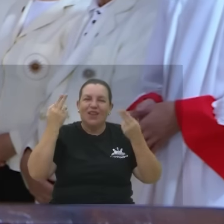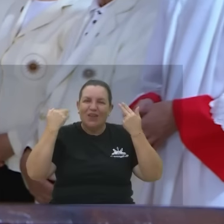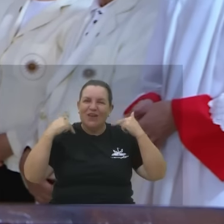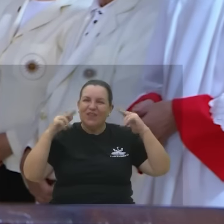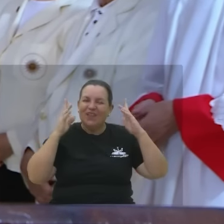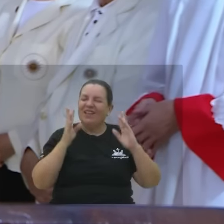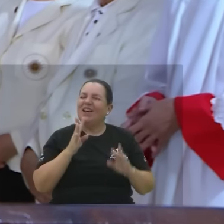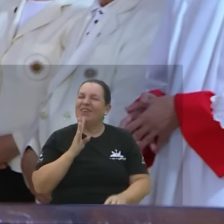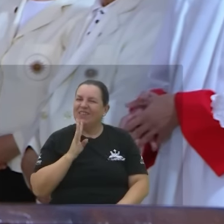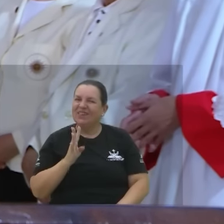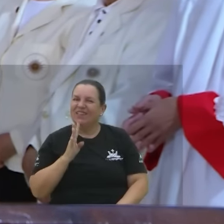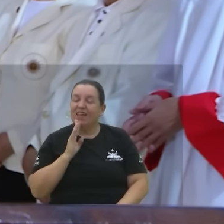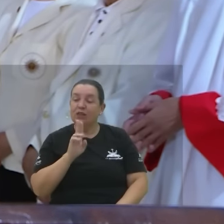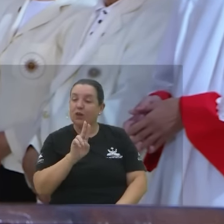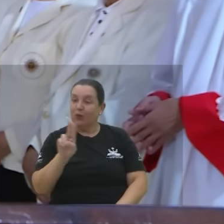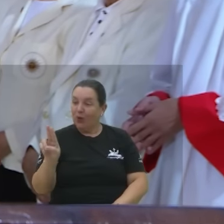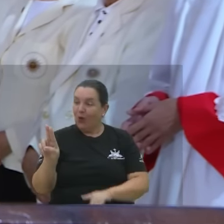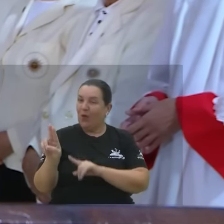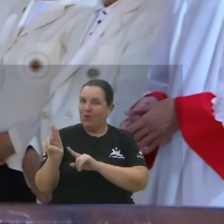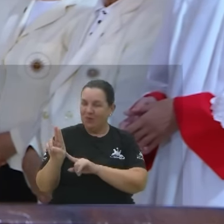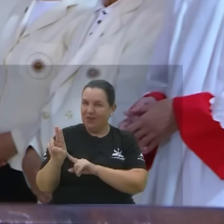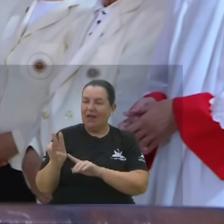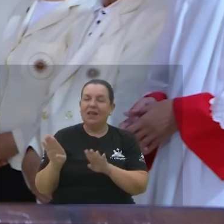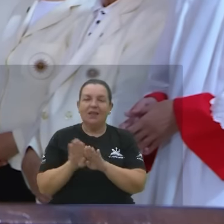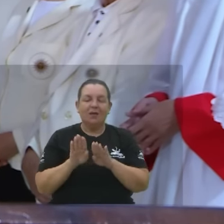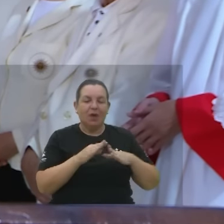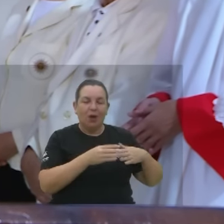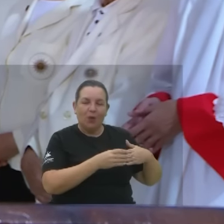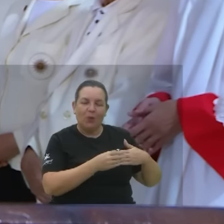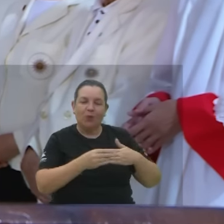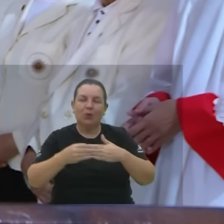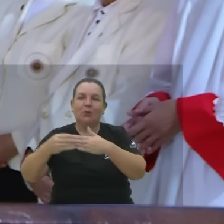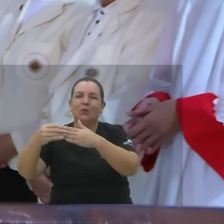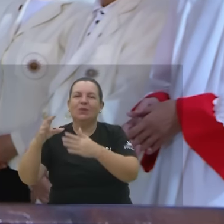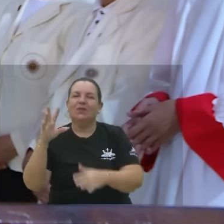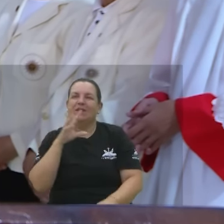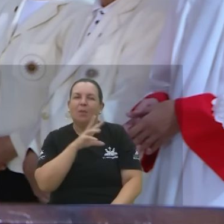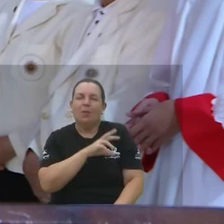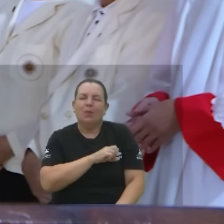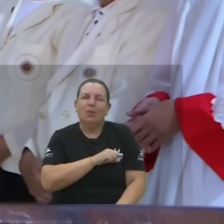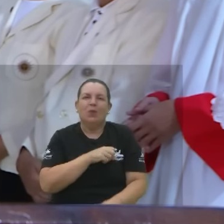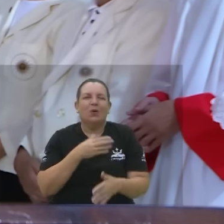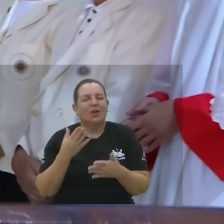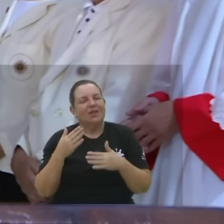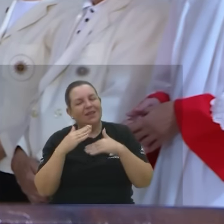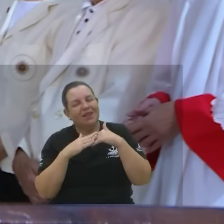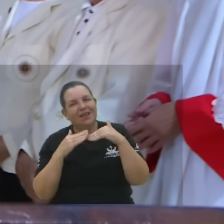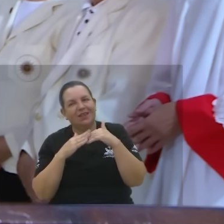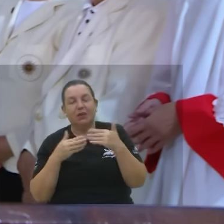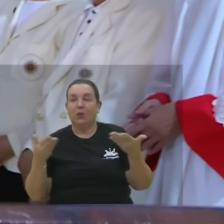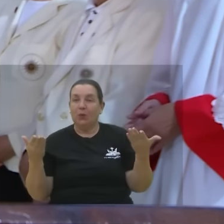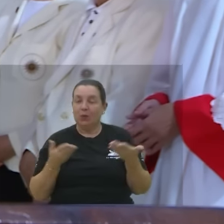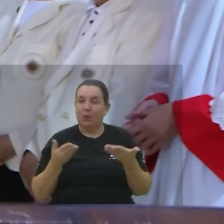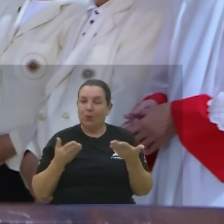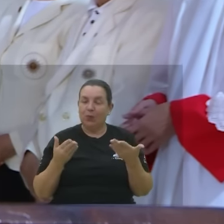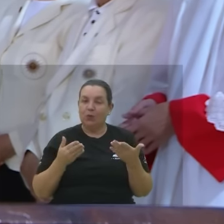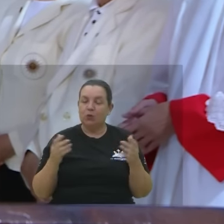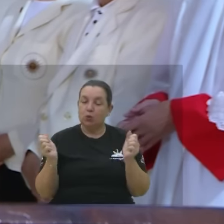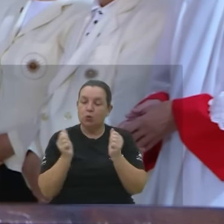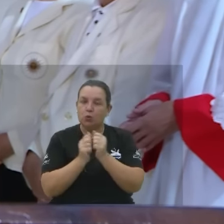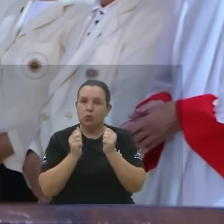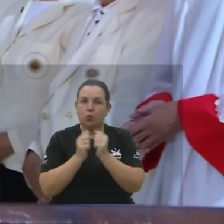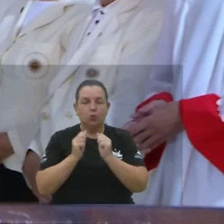suas ovelhas pelo nome e as conduz com amor e dedicação. Hoje, em comunhão